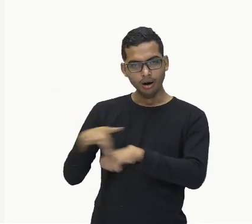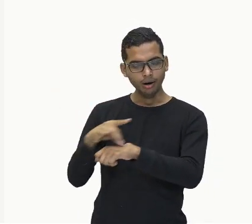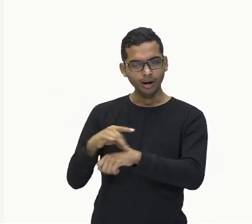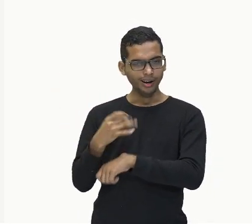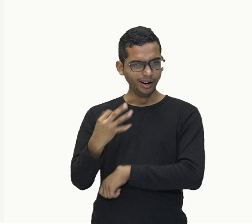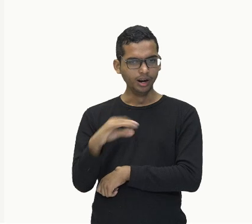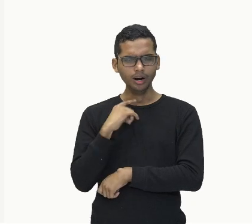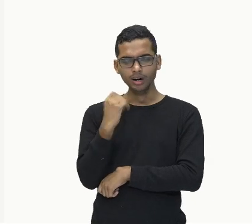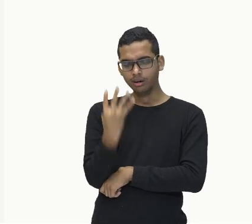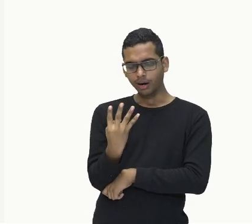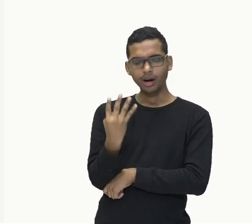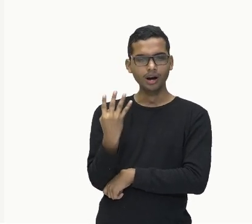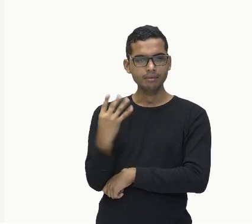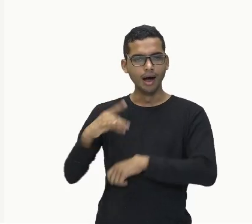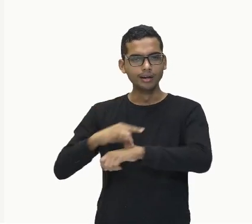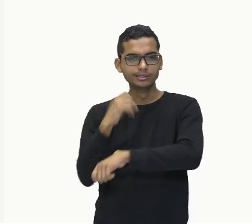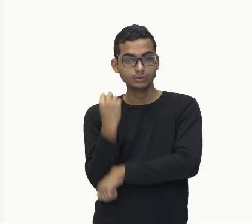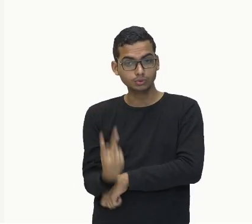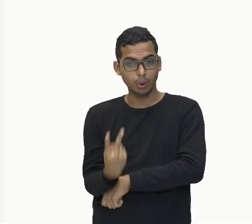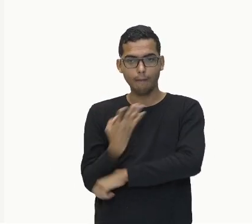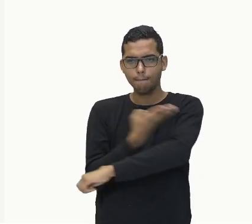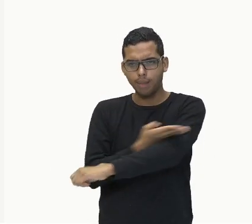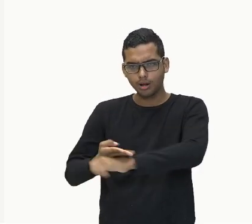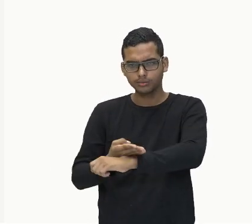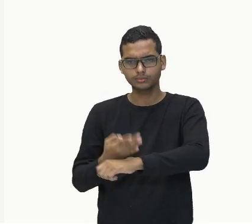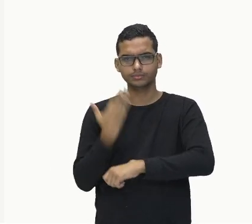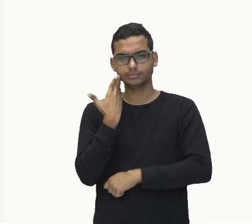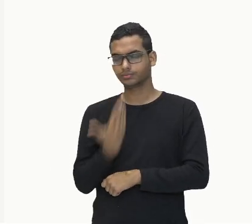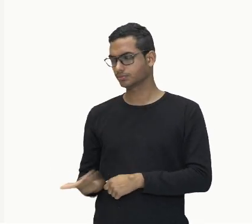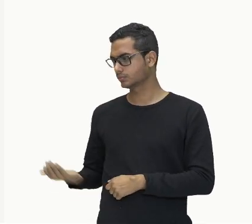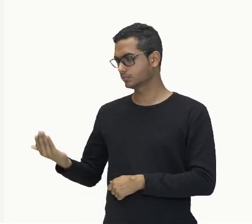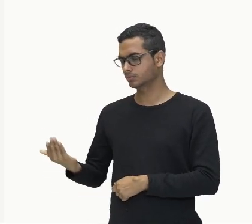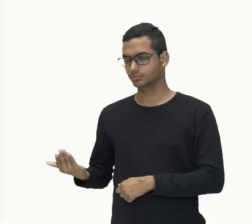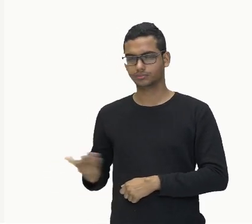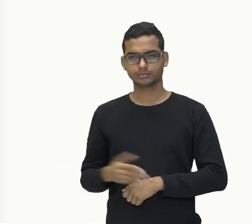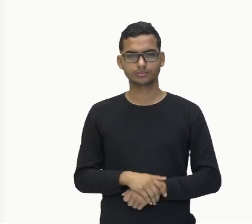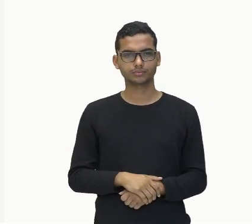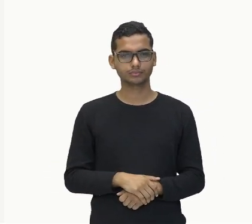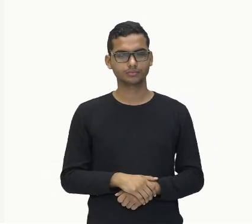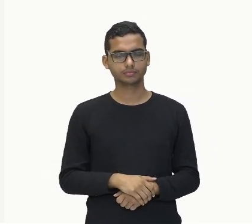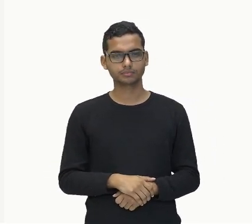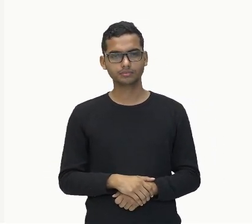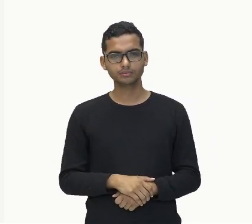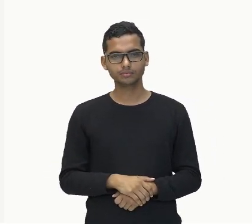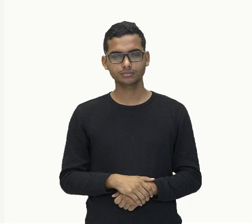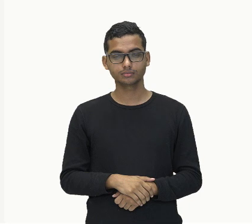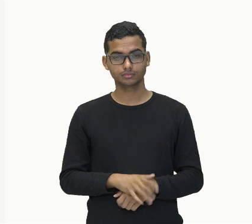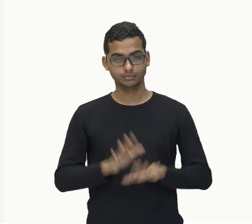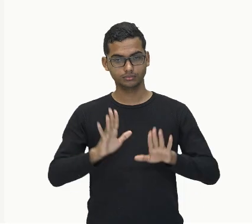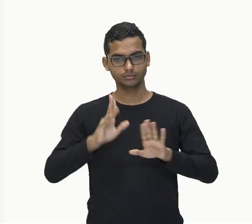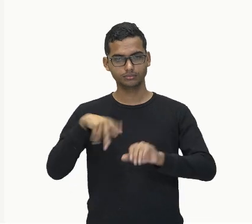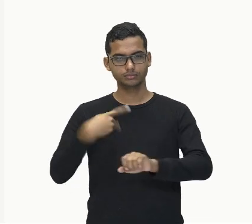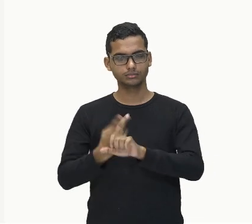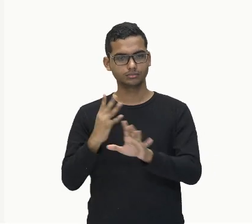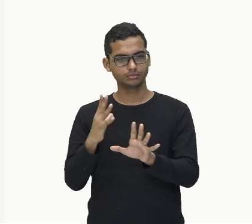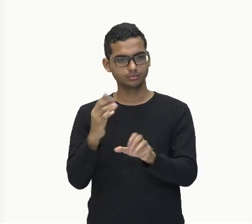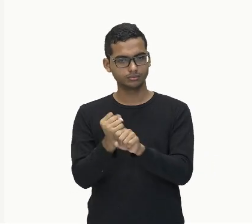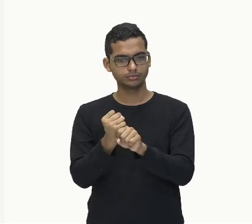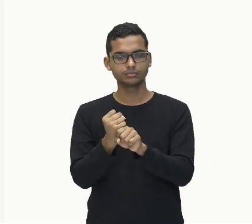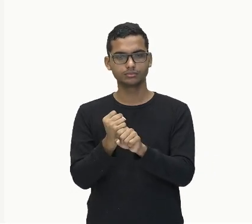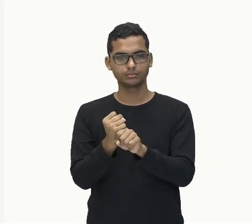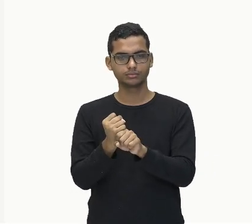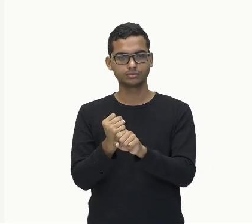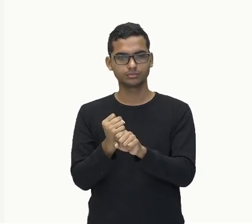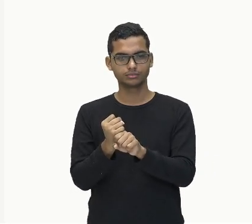2 são brancas, significa que 4 são pretas. Então, só que a gente tem um total aqui, um total de bolas pretas, a gente precisa